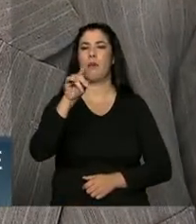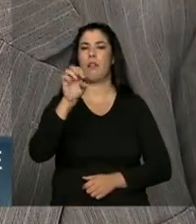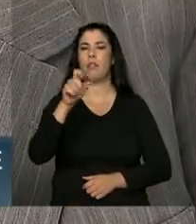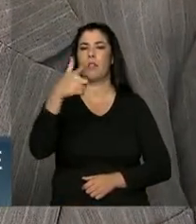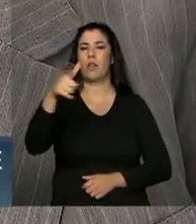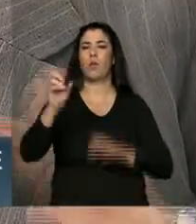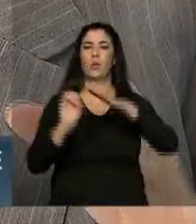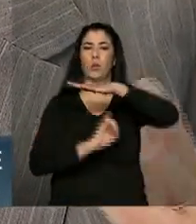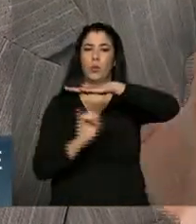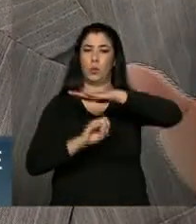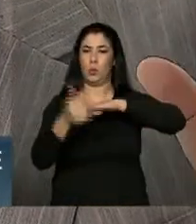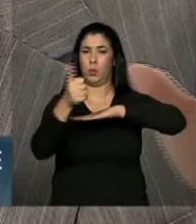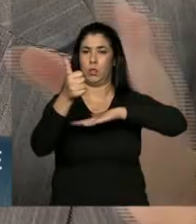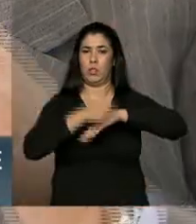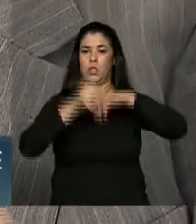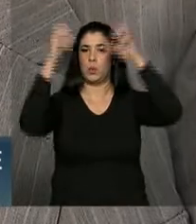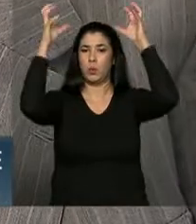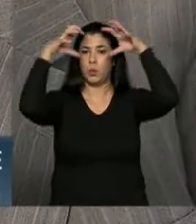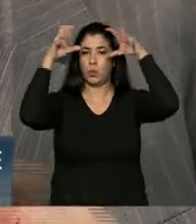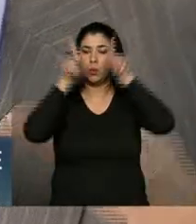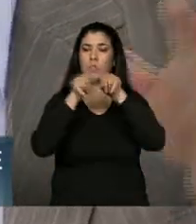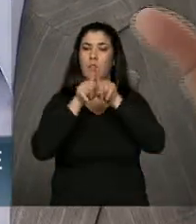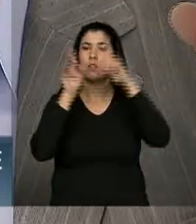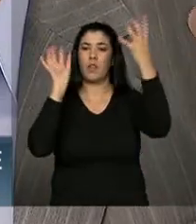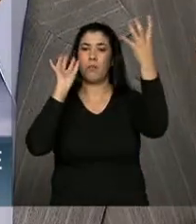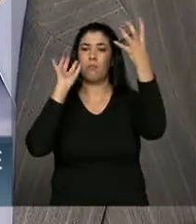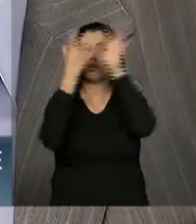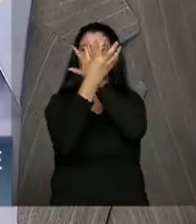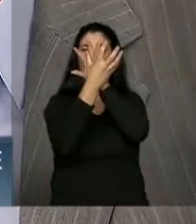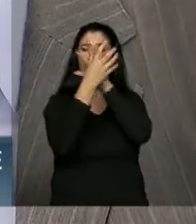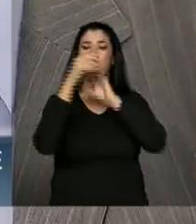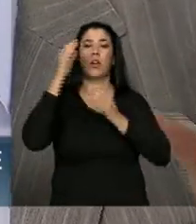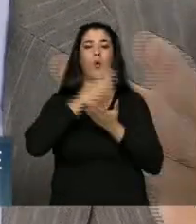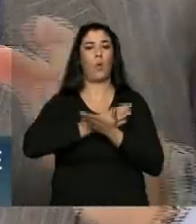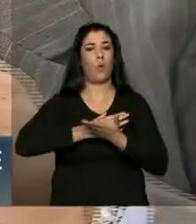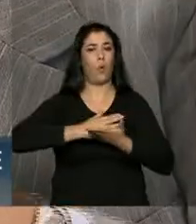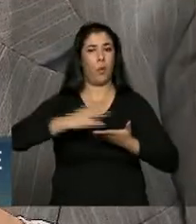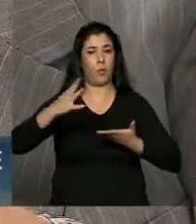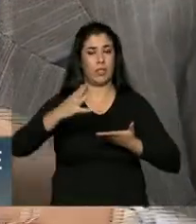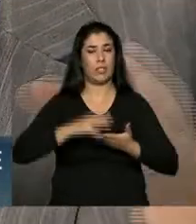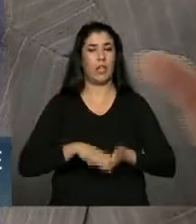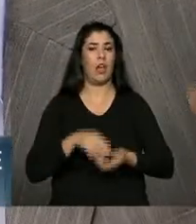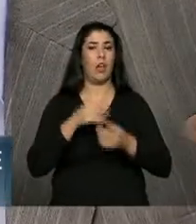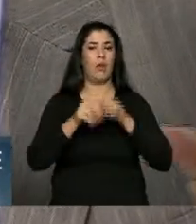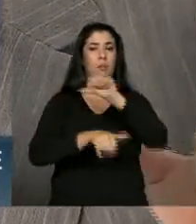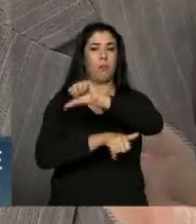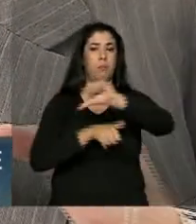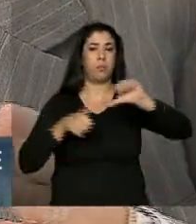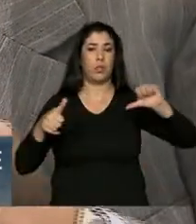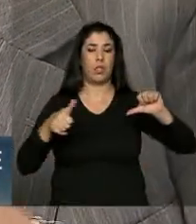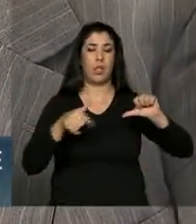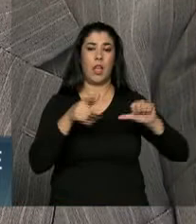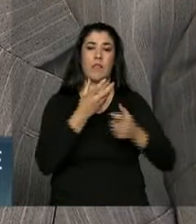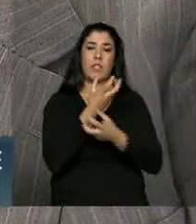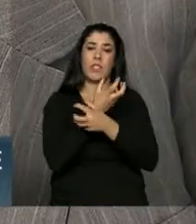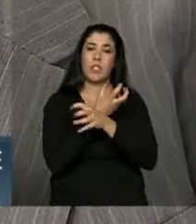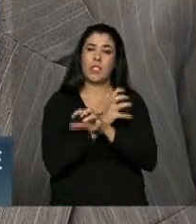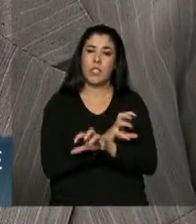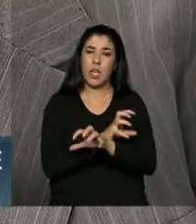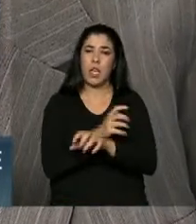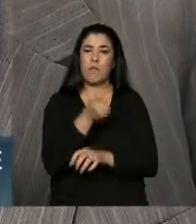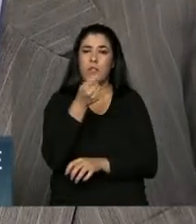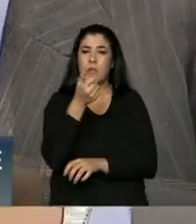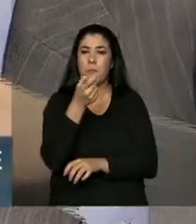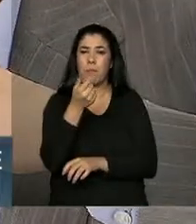os nossos institutos de que teremos uma transição entre o Período chuvoso e o período seco mais suave esse